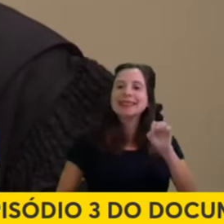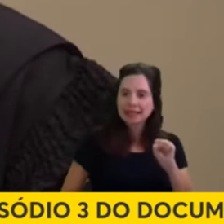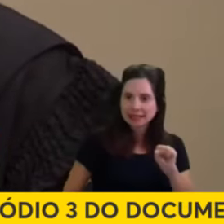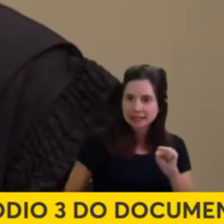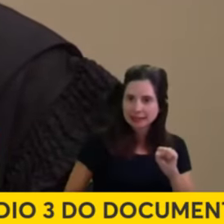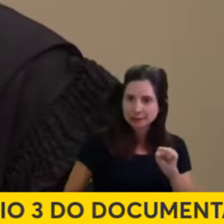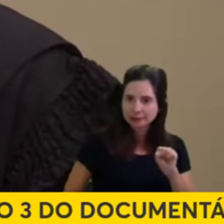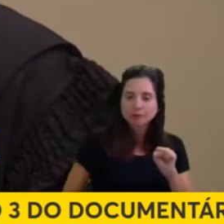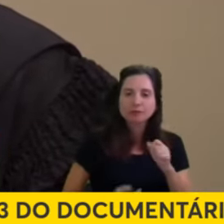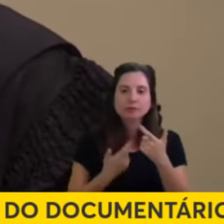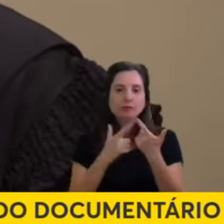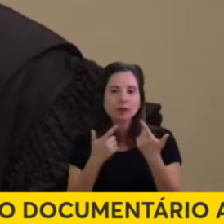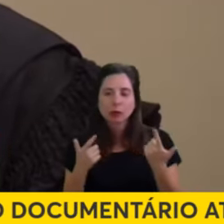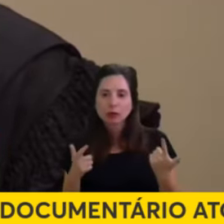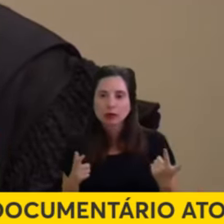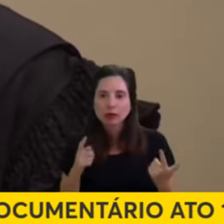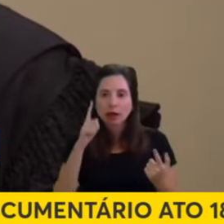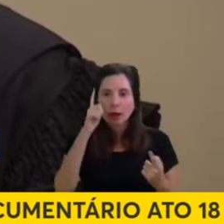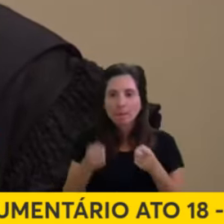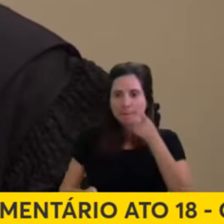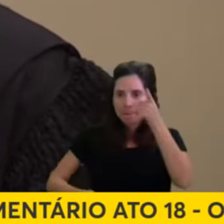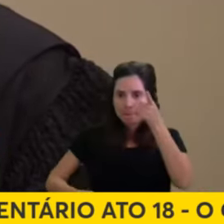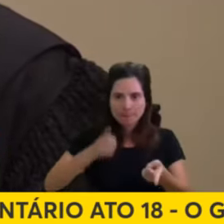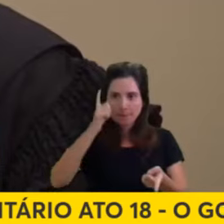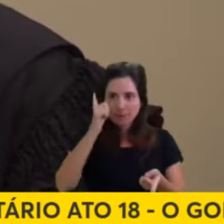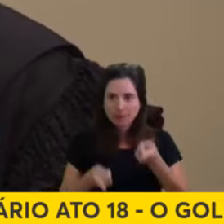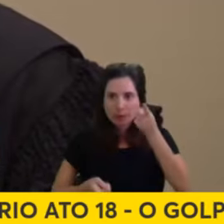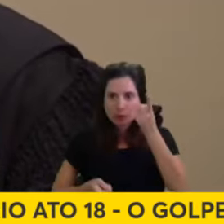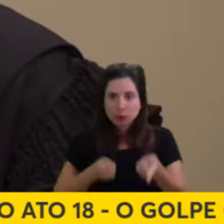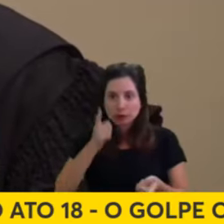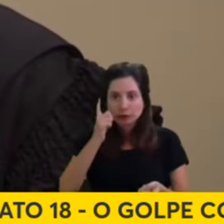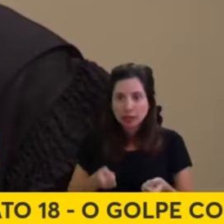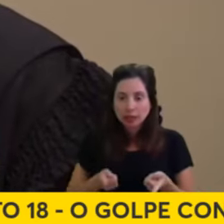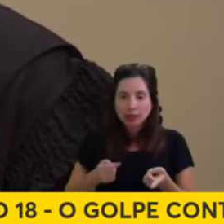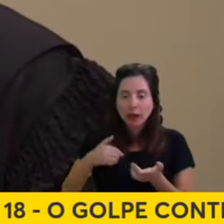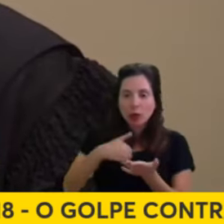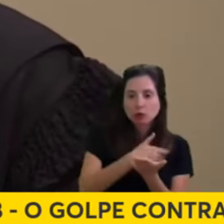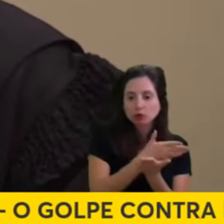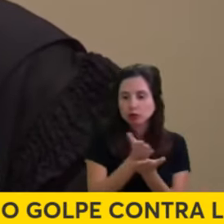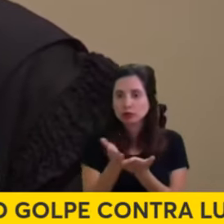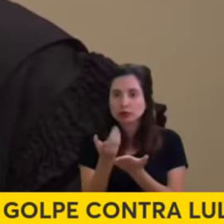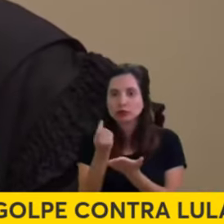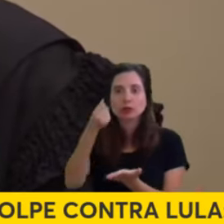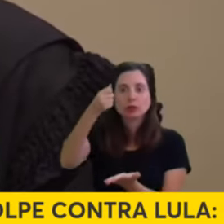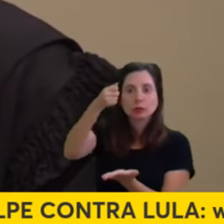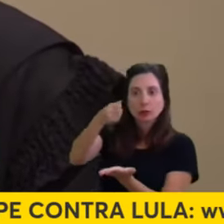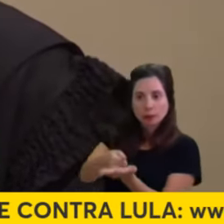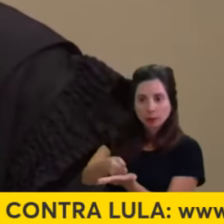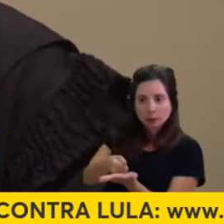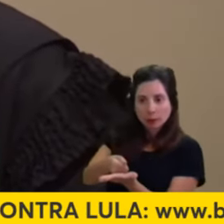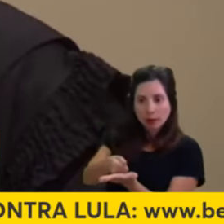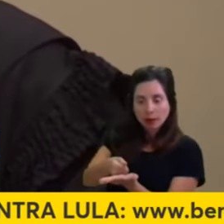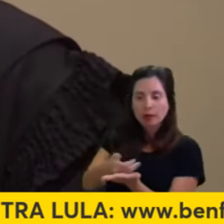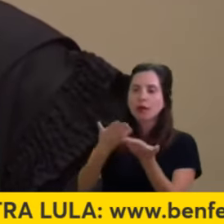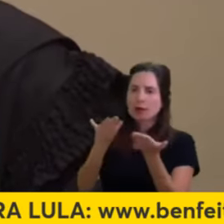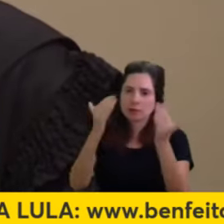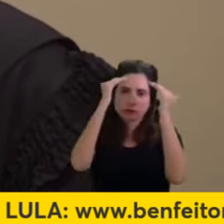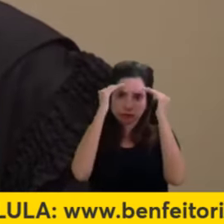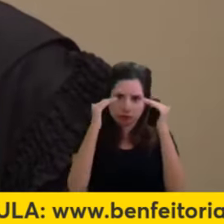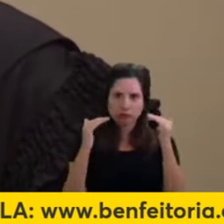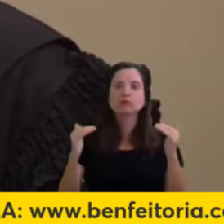não tendo os autores apontado em uma uma linha sequer algum desvio desse dinheiro pago A esse respeito